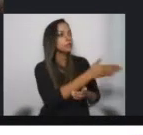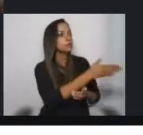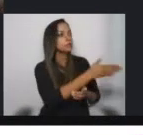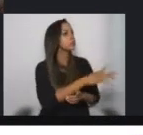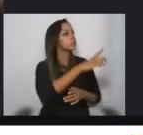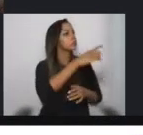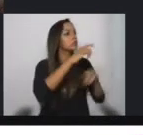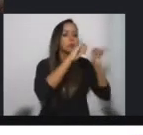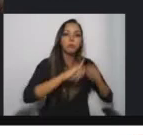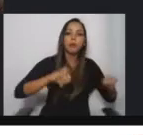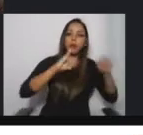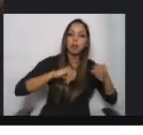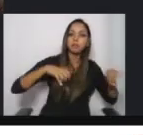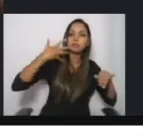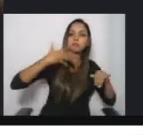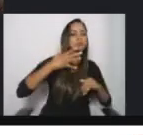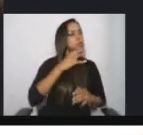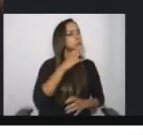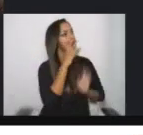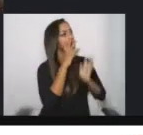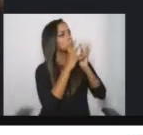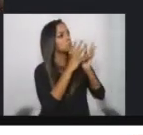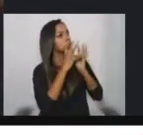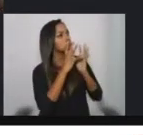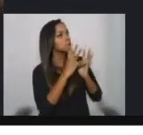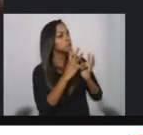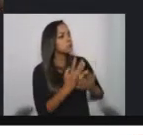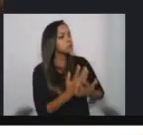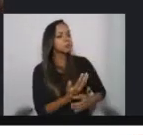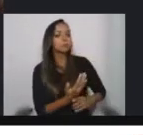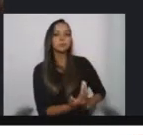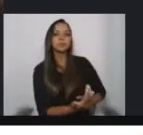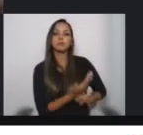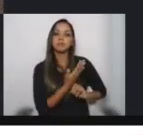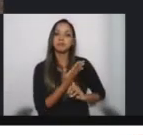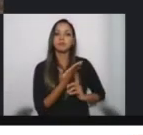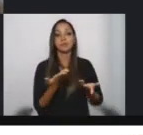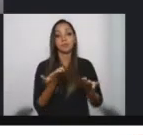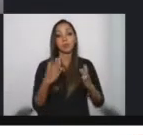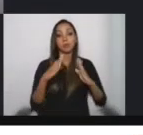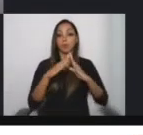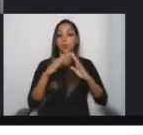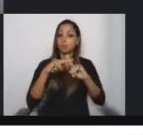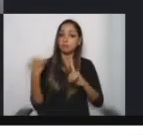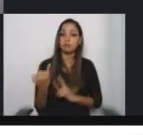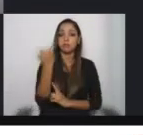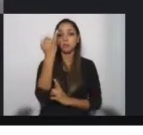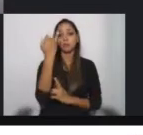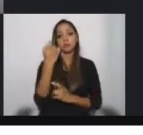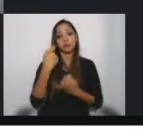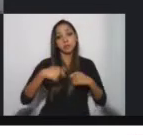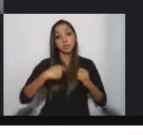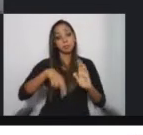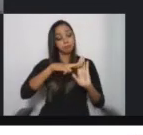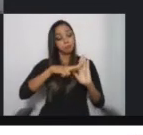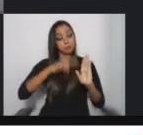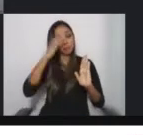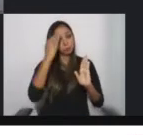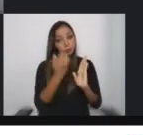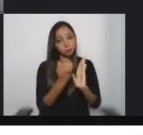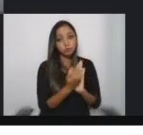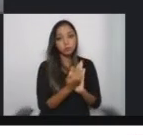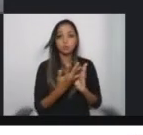assim, a igreja é totalmente essencial, cumprindo os protocolos, distanciamento, álcool em gel. Mas o momento ali da palavra,